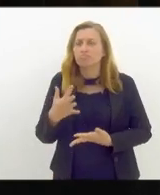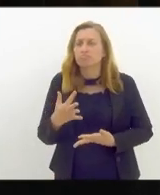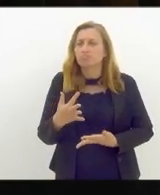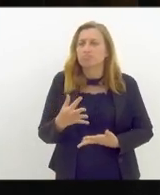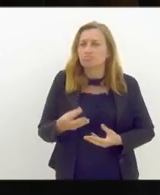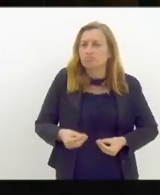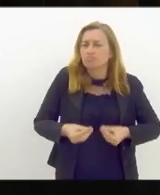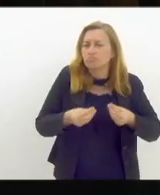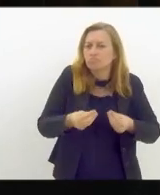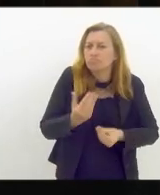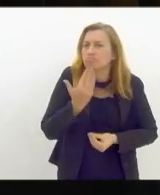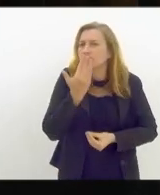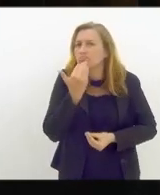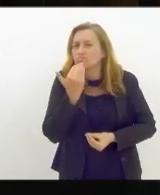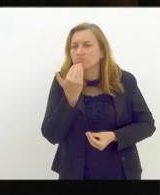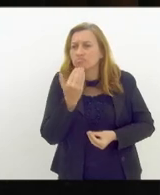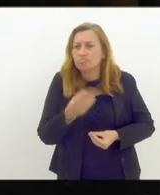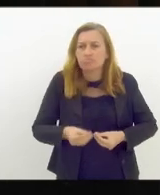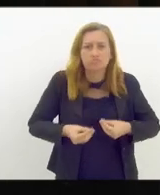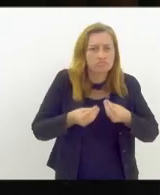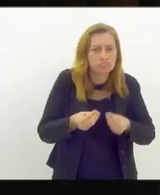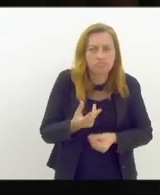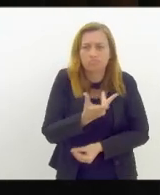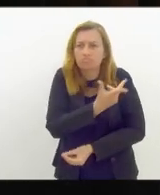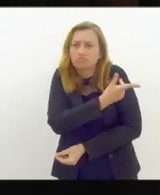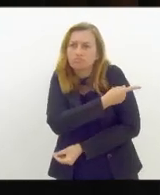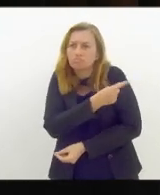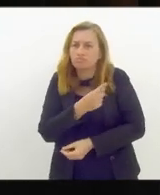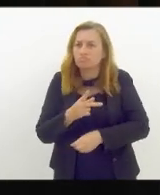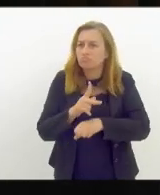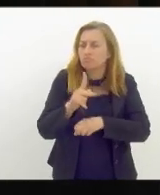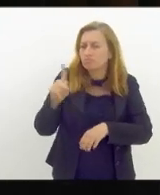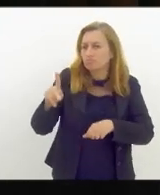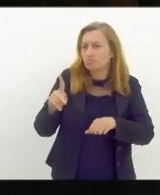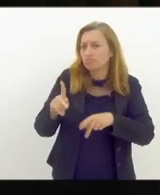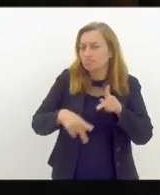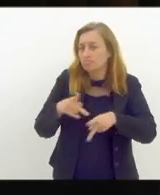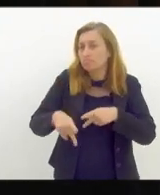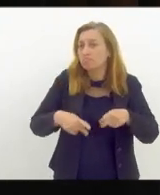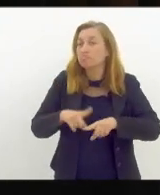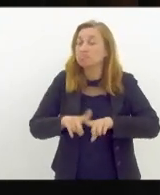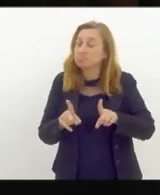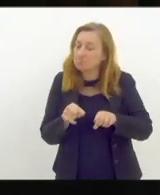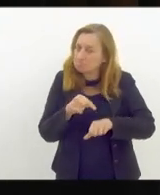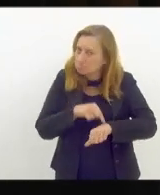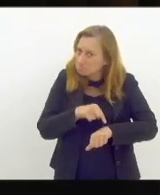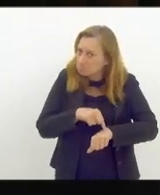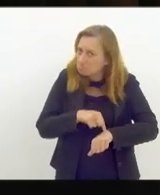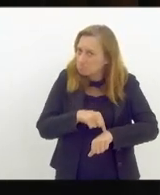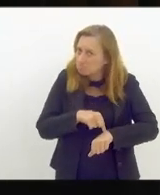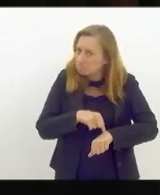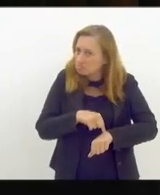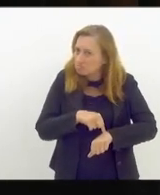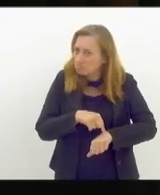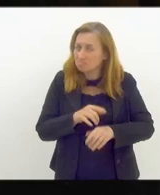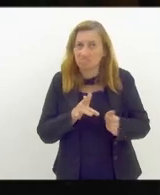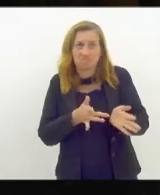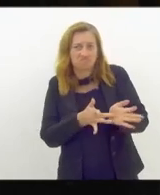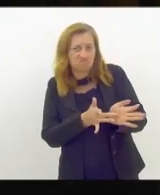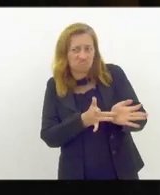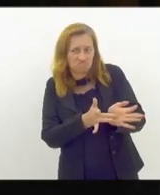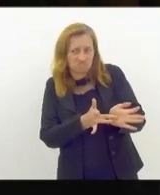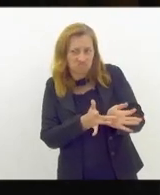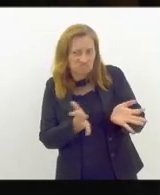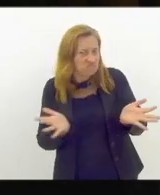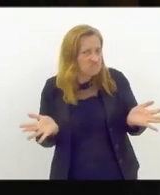garantiu comida, que não garantiu vacina para a nossa população, mas, nesse momento, finge que não